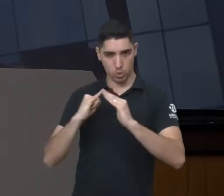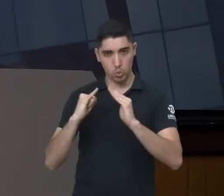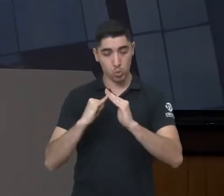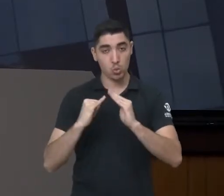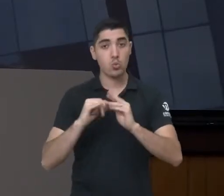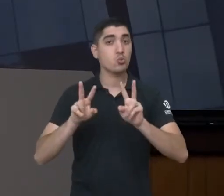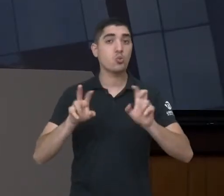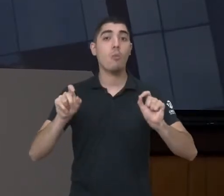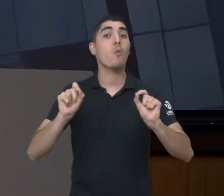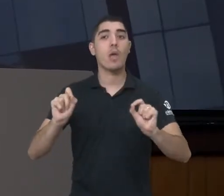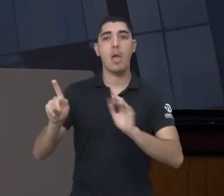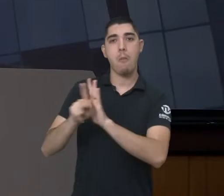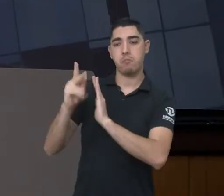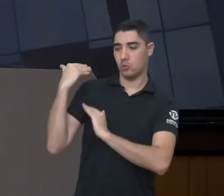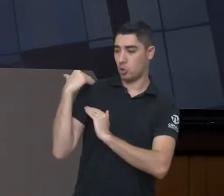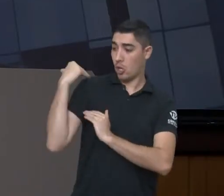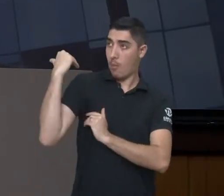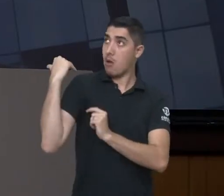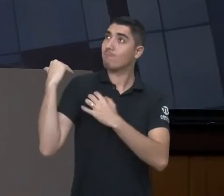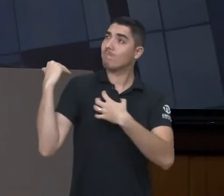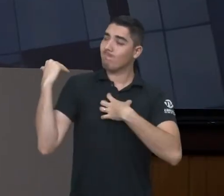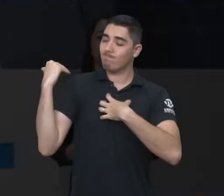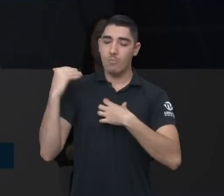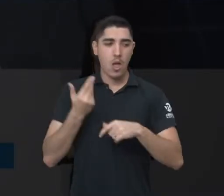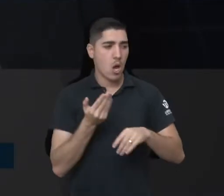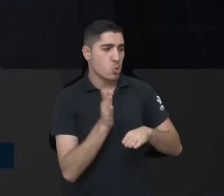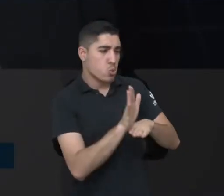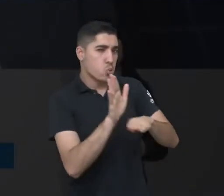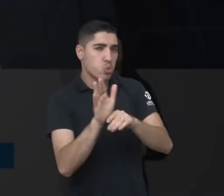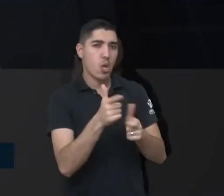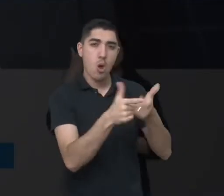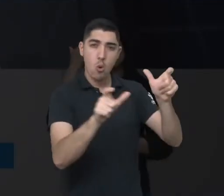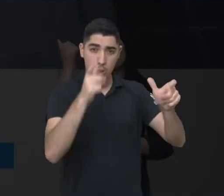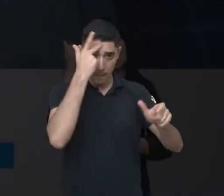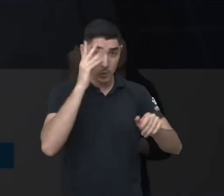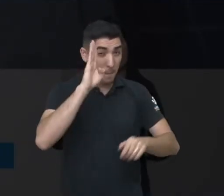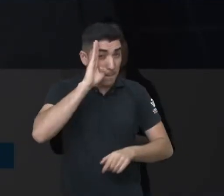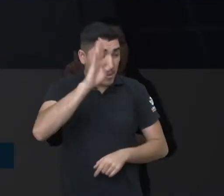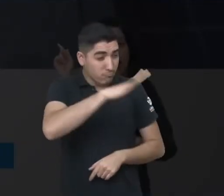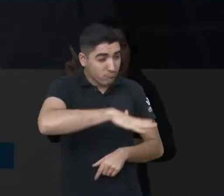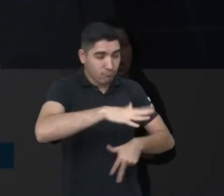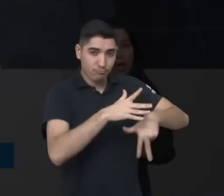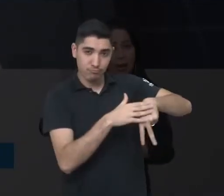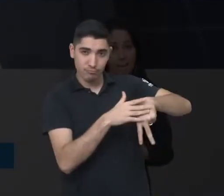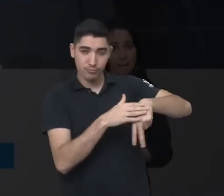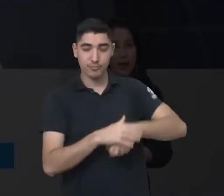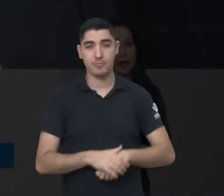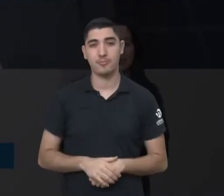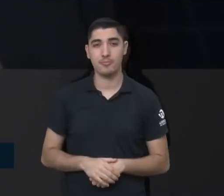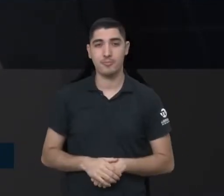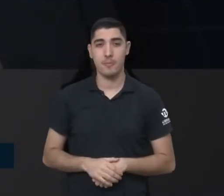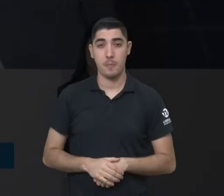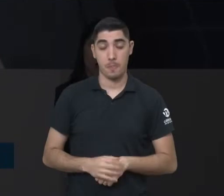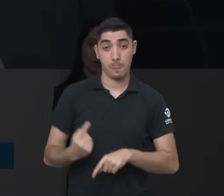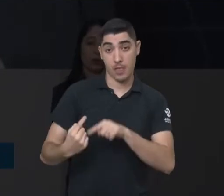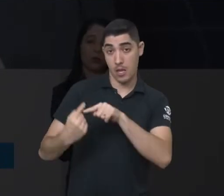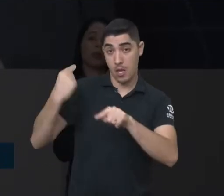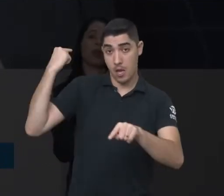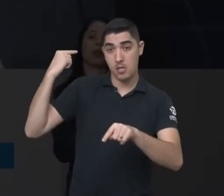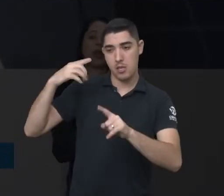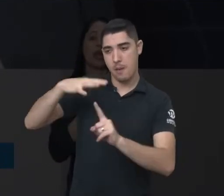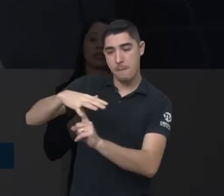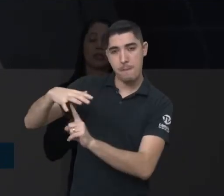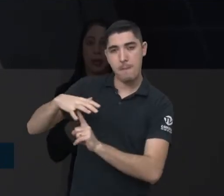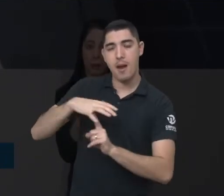com ênfase ao seu chamado de servir ao próximo, especialmente aos enfermos. A Praça Afonso Pena, ela tem a